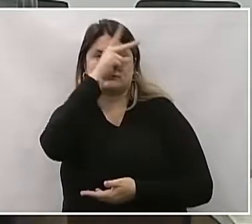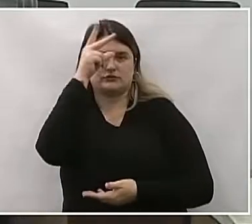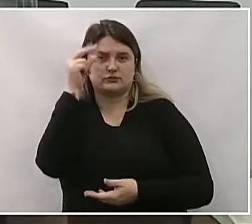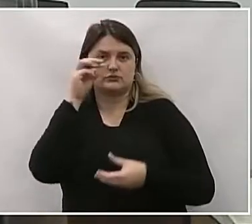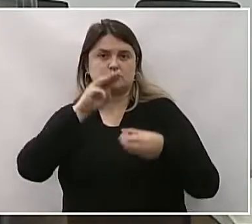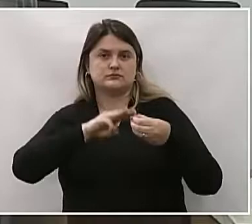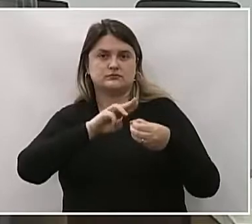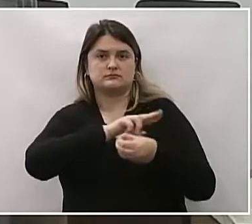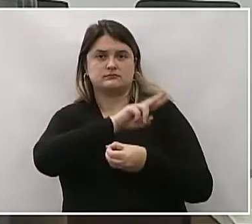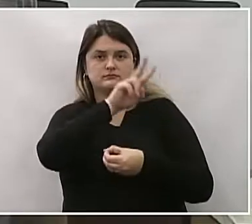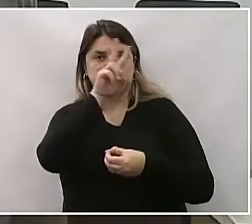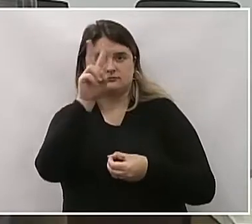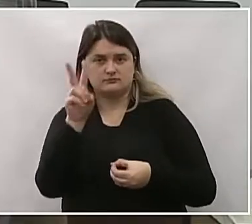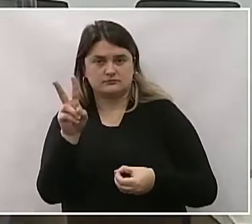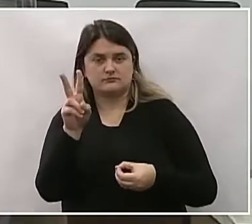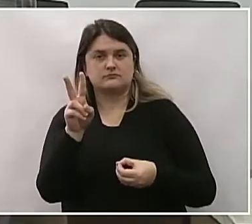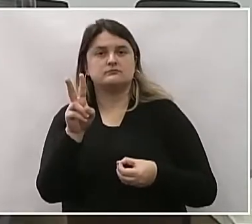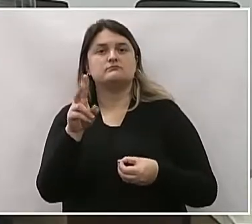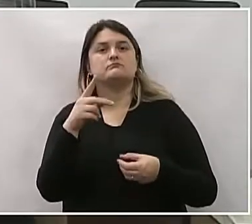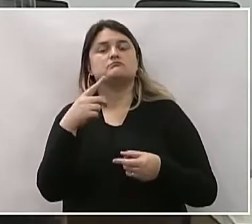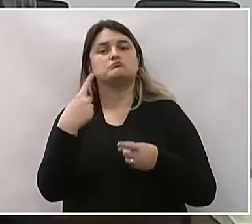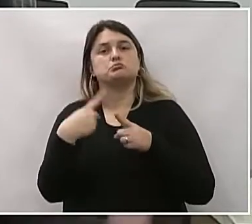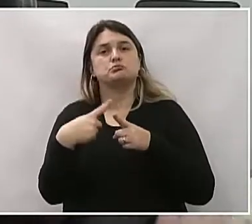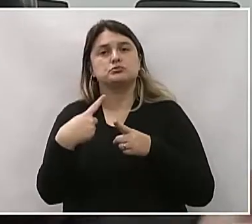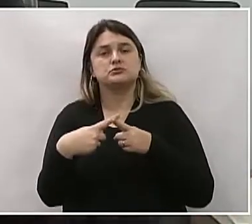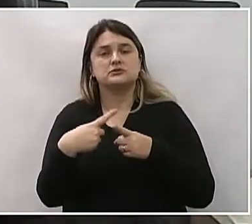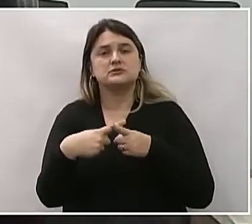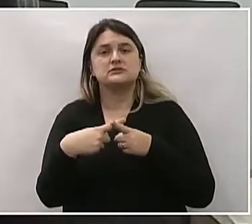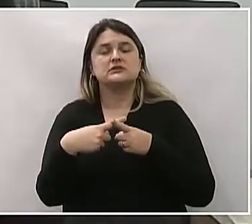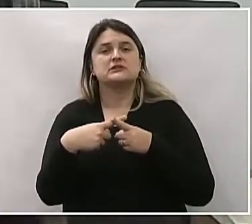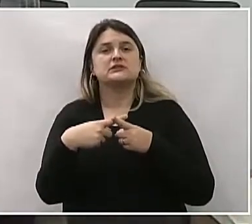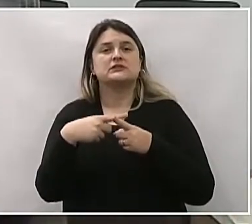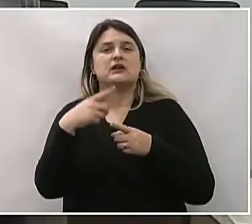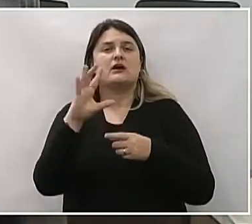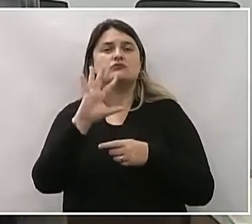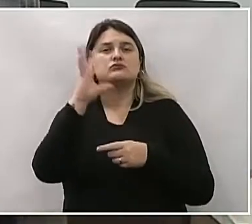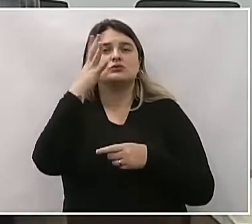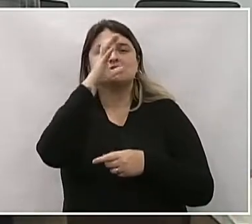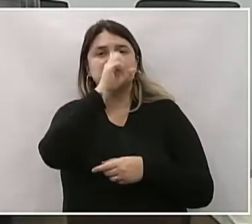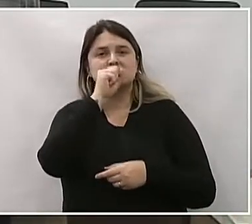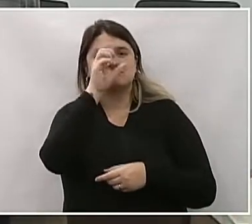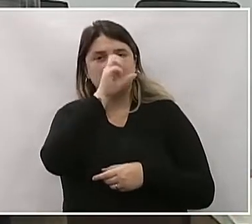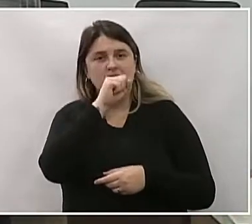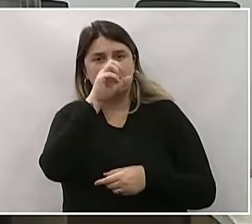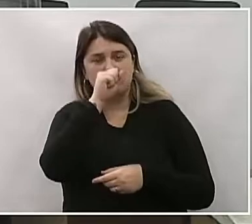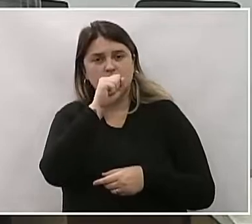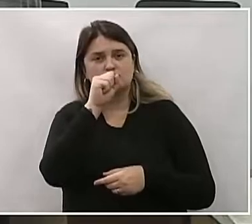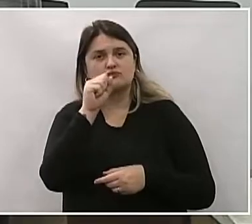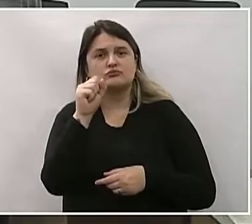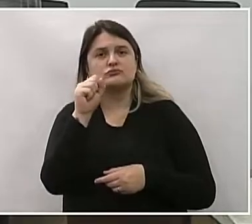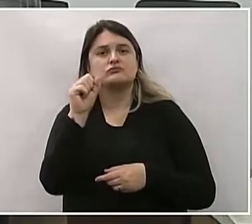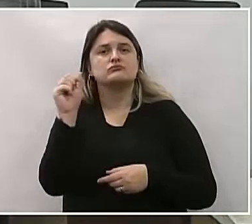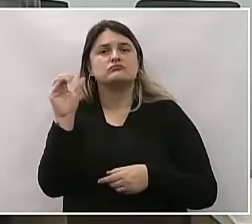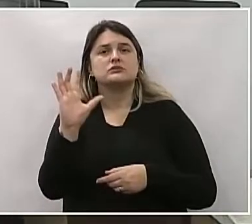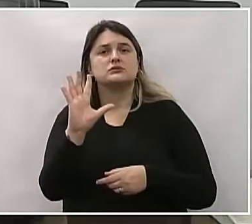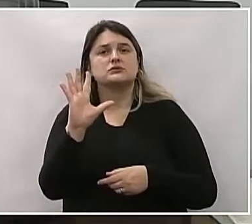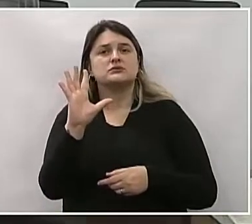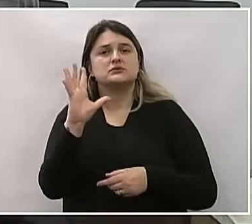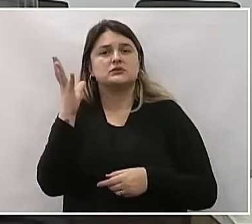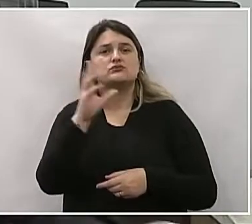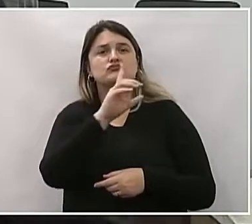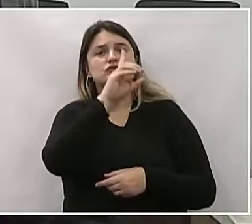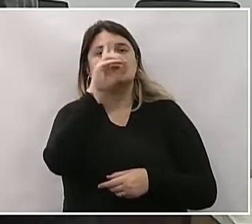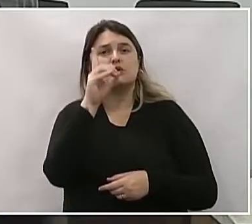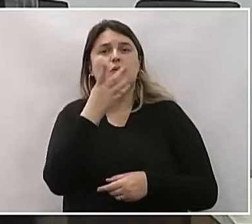Prefeitura Municipal de União da Vitória por Sábado né acontecer o